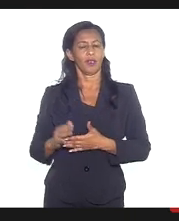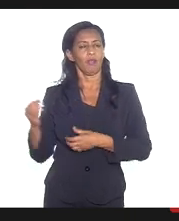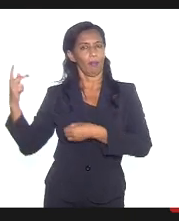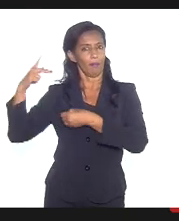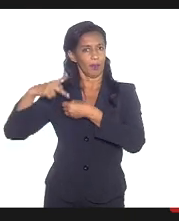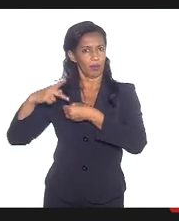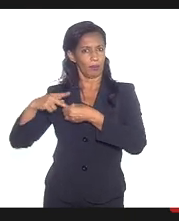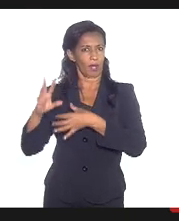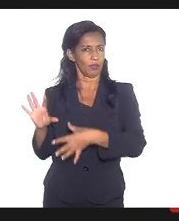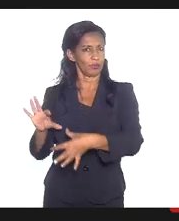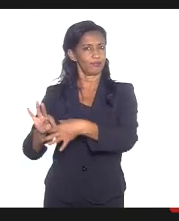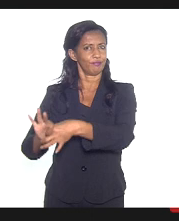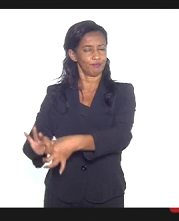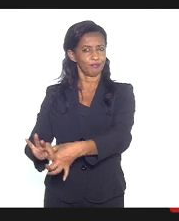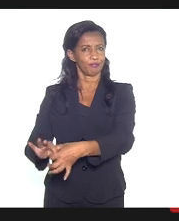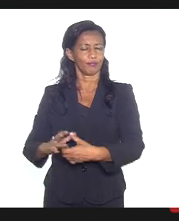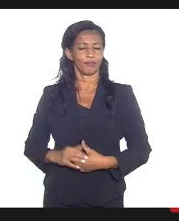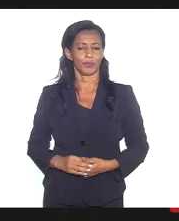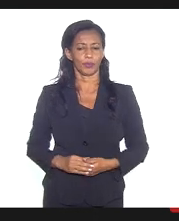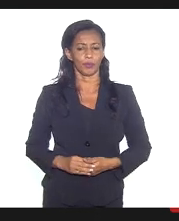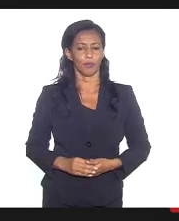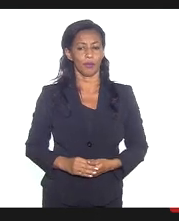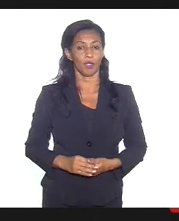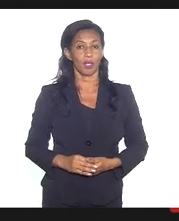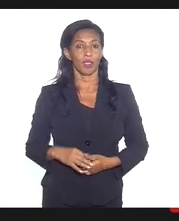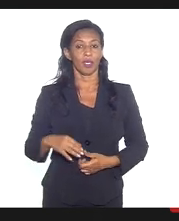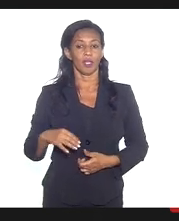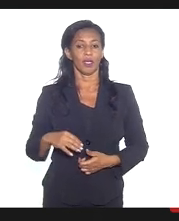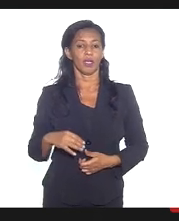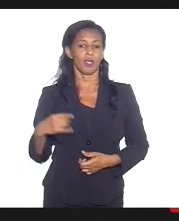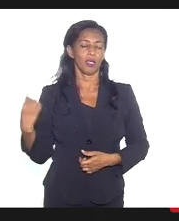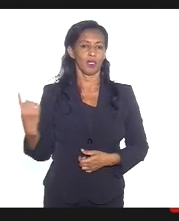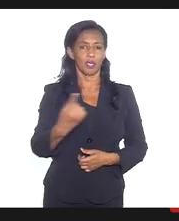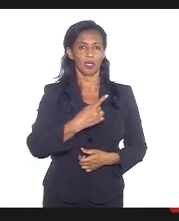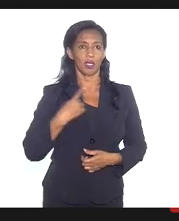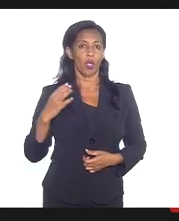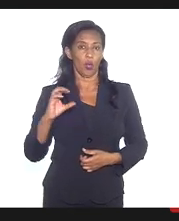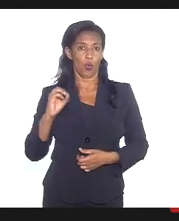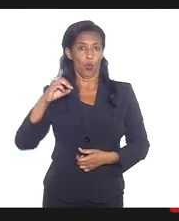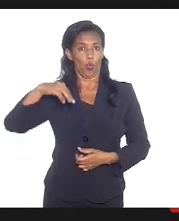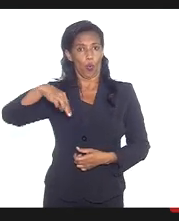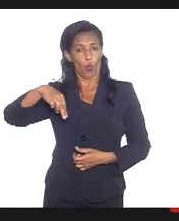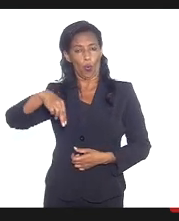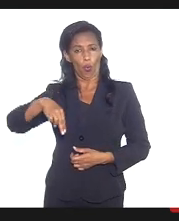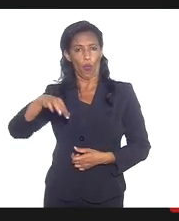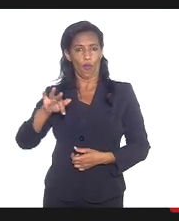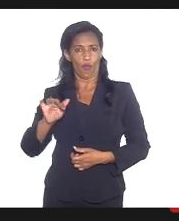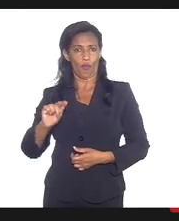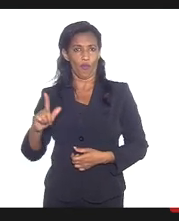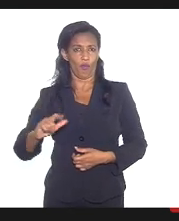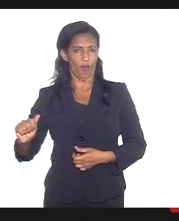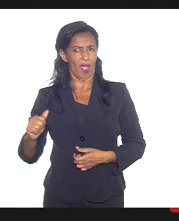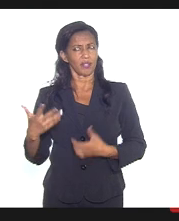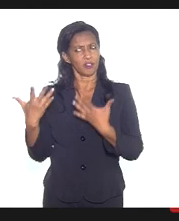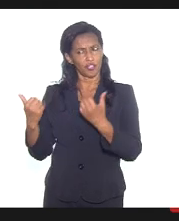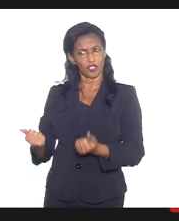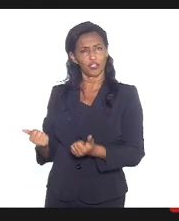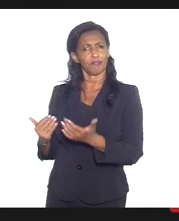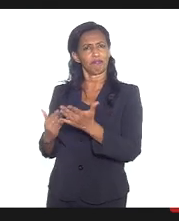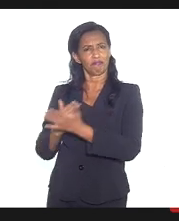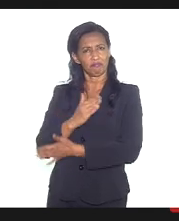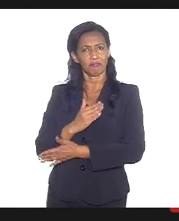Petrobras, né? E a gente lá no Confins aprovou esse ajuste CINEF,